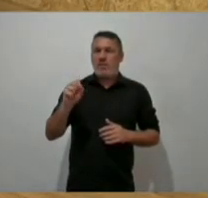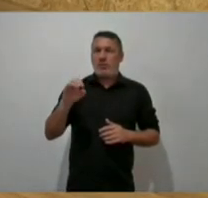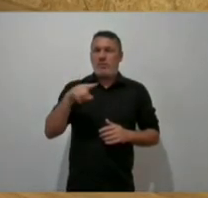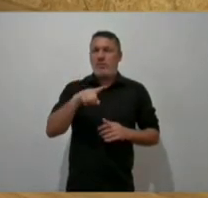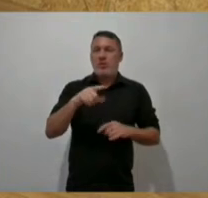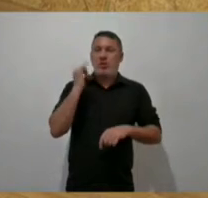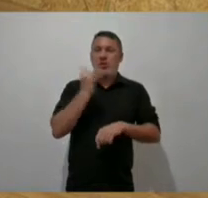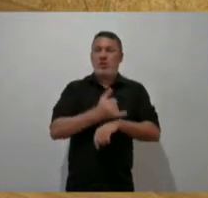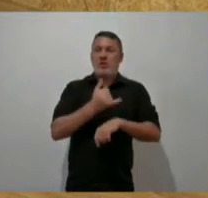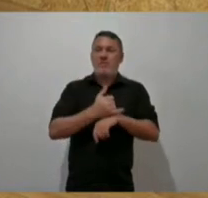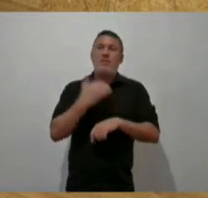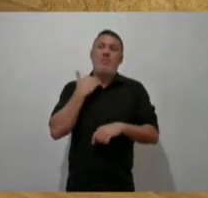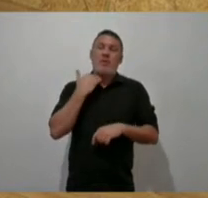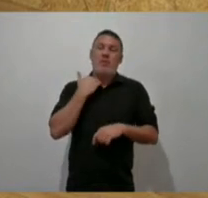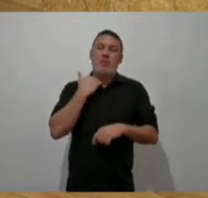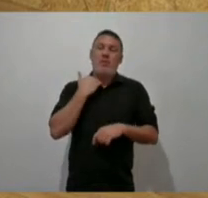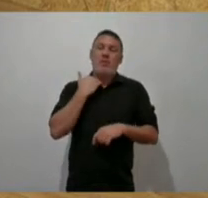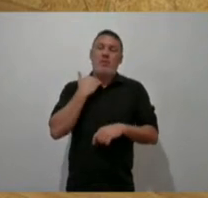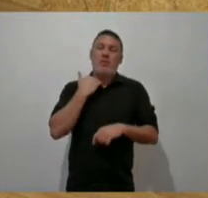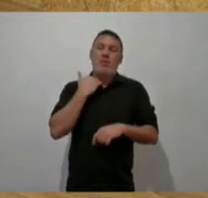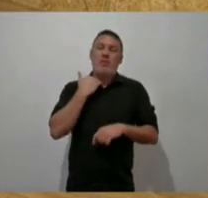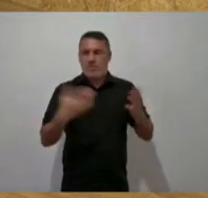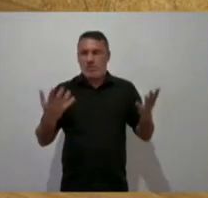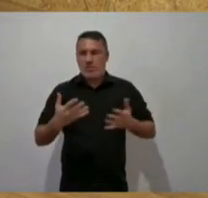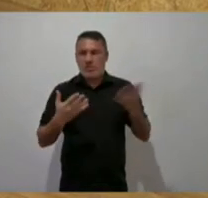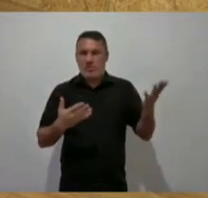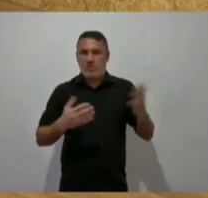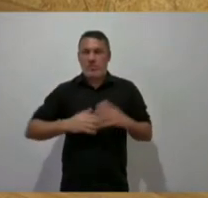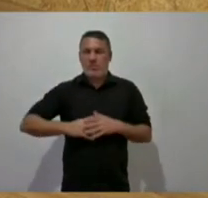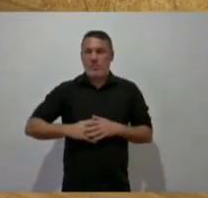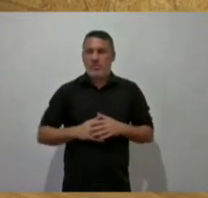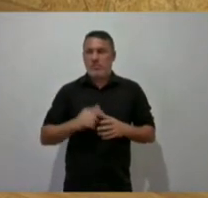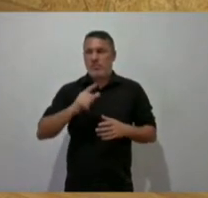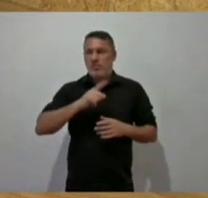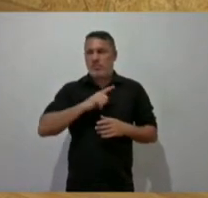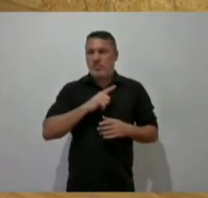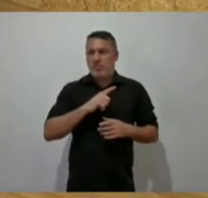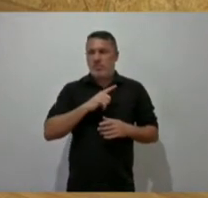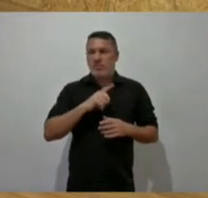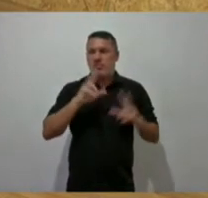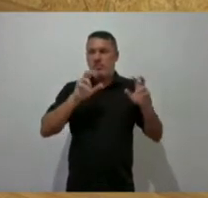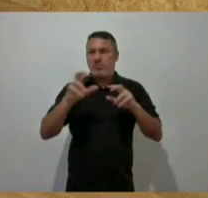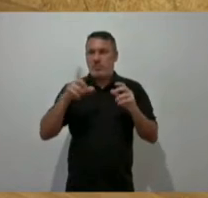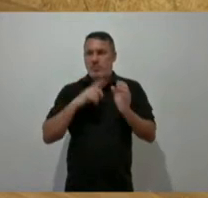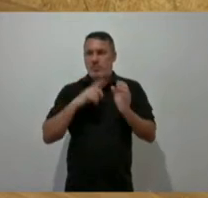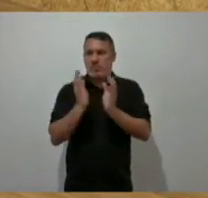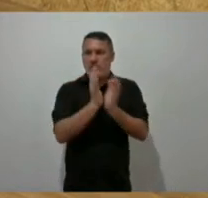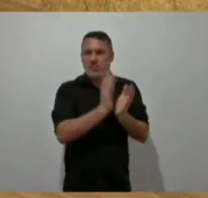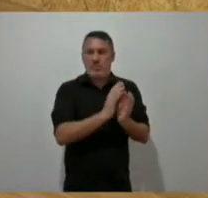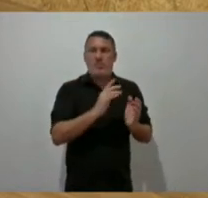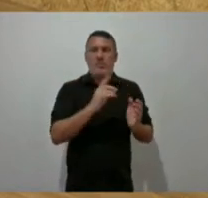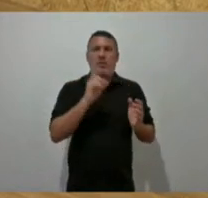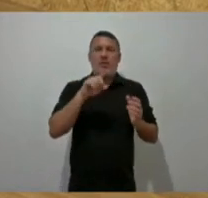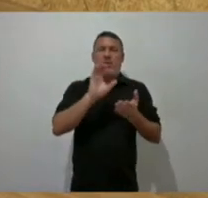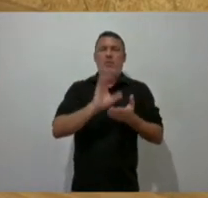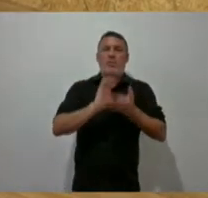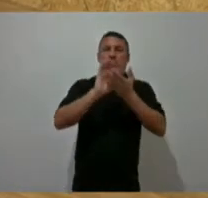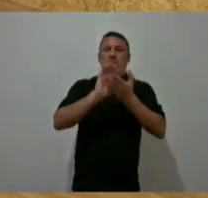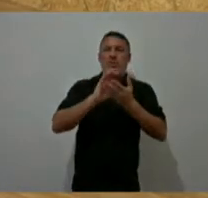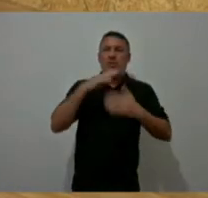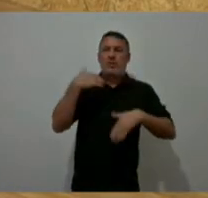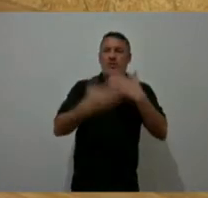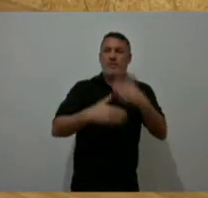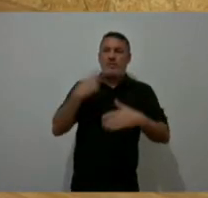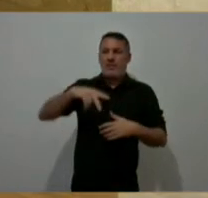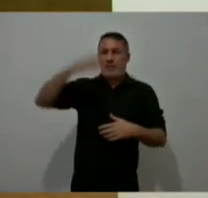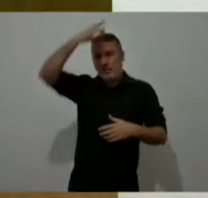essa homenagem. O roteiro foi desenvolvido por João Gualberto Vasconcelos, conselheiro fundador do movimento Espírito Santo em Ação. Bom dia,